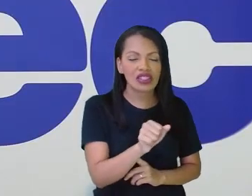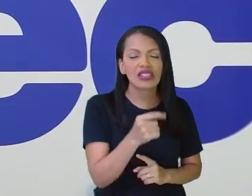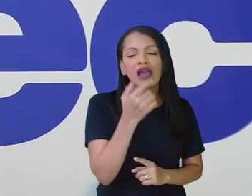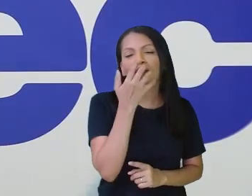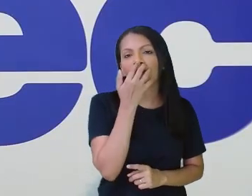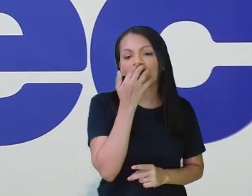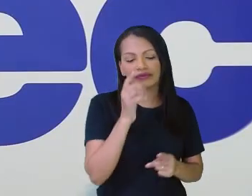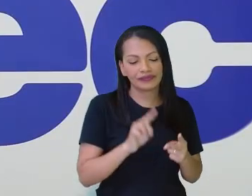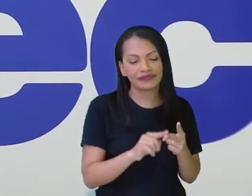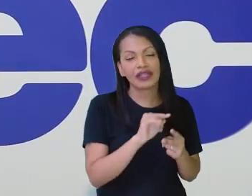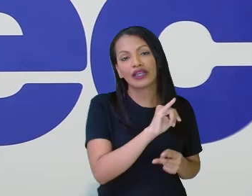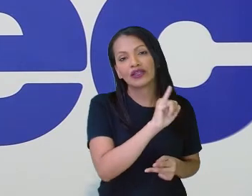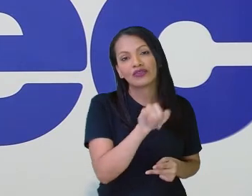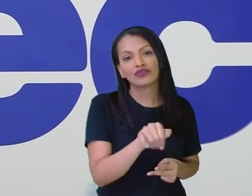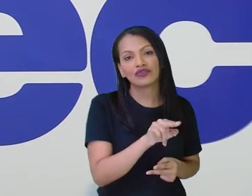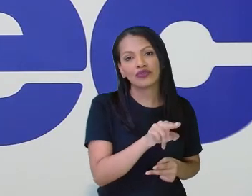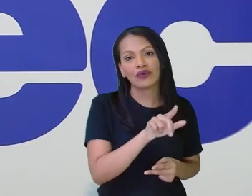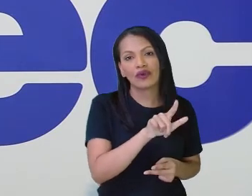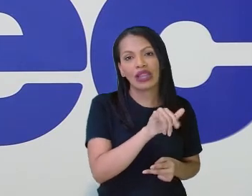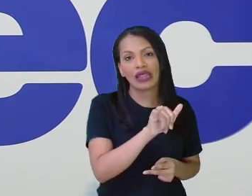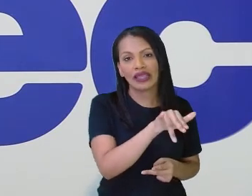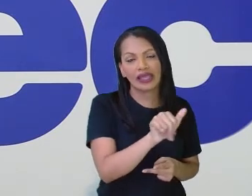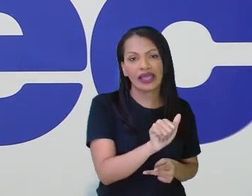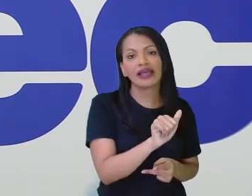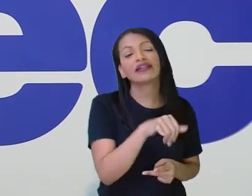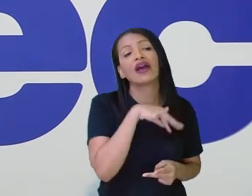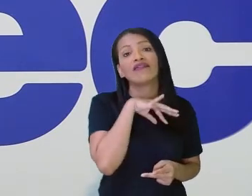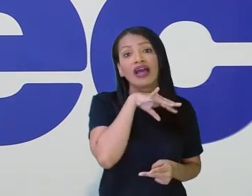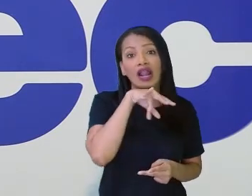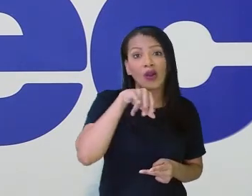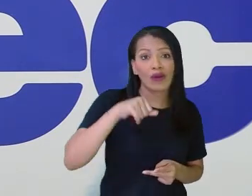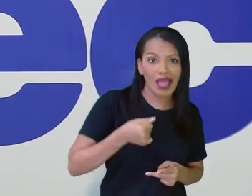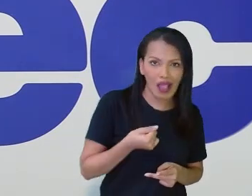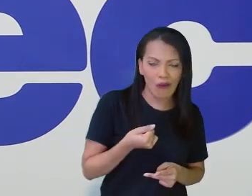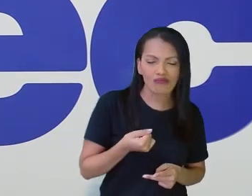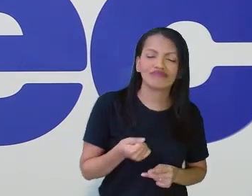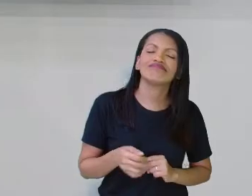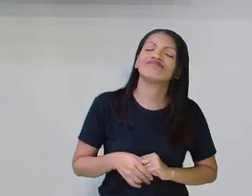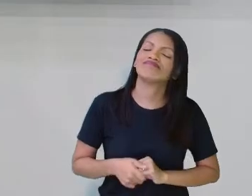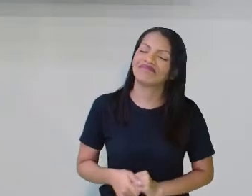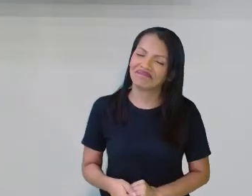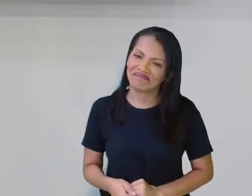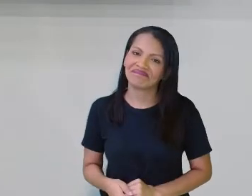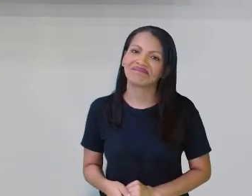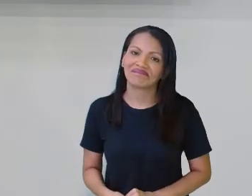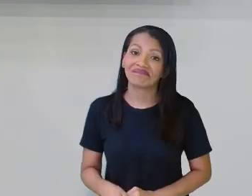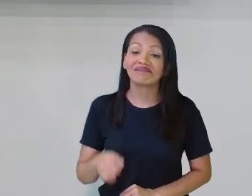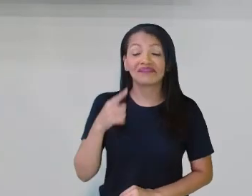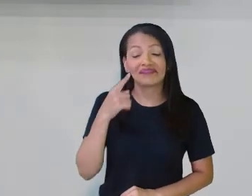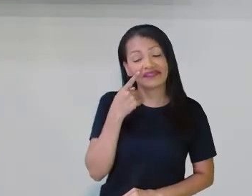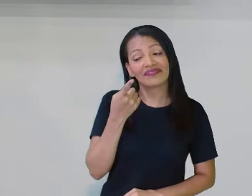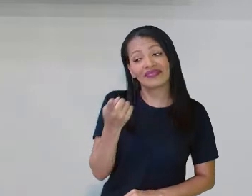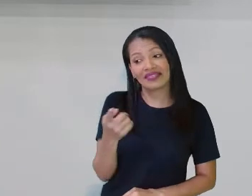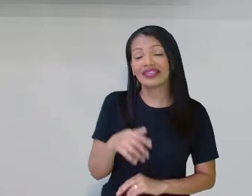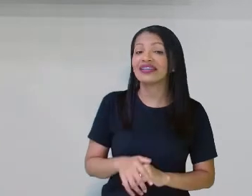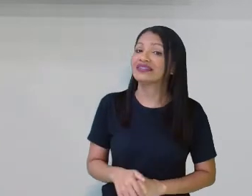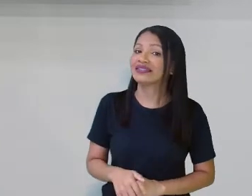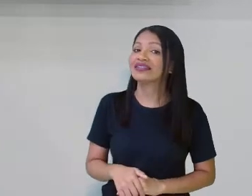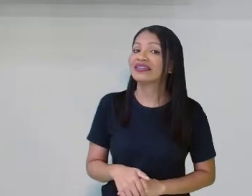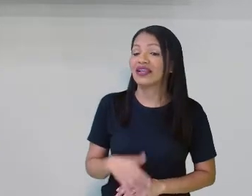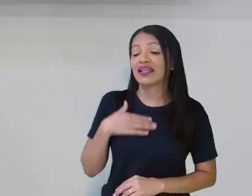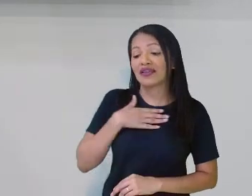a Juliana, ela foi Com o falou leão. de leão. Pronto. Pois então, se a Giovana falou de cachorro, provavelmente ela